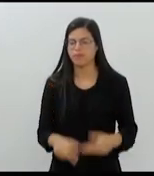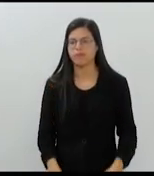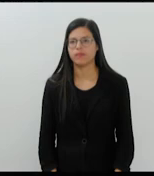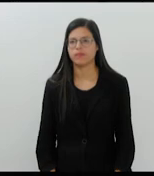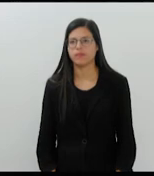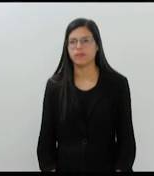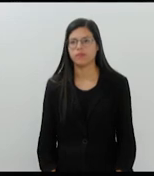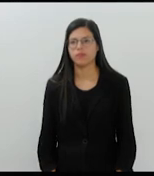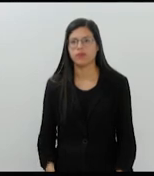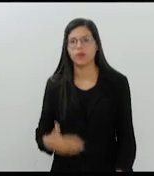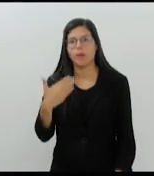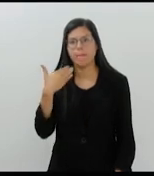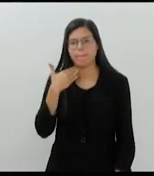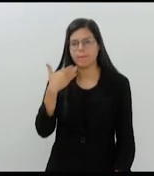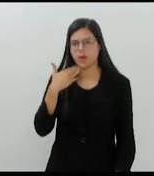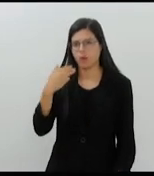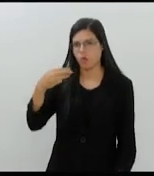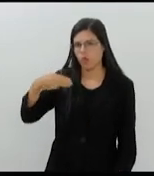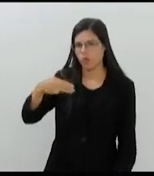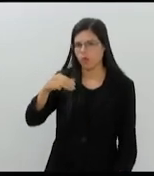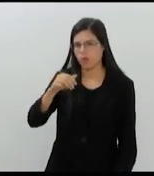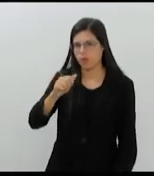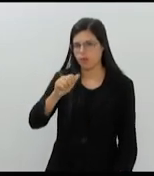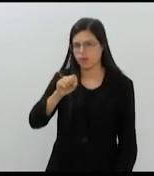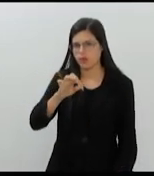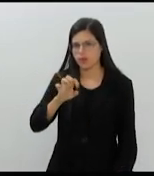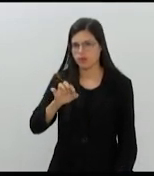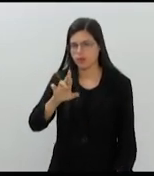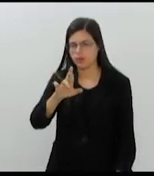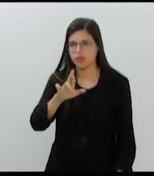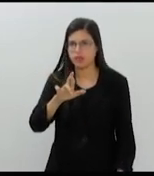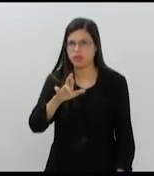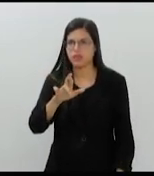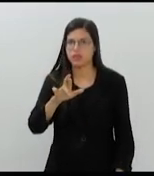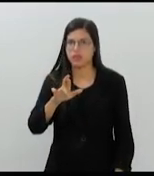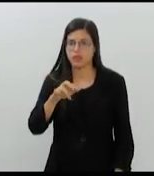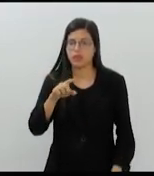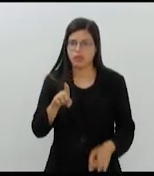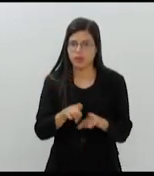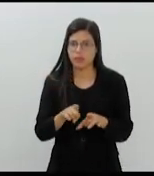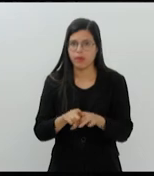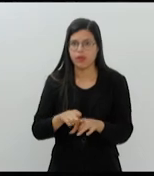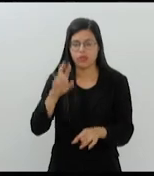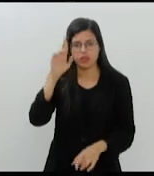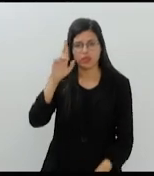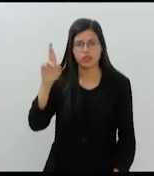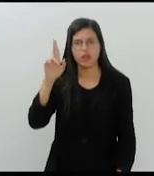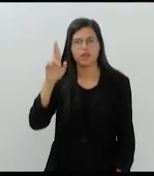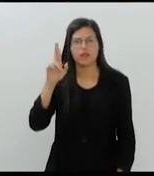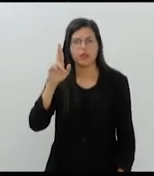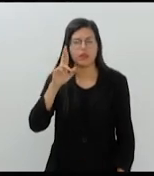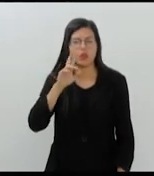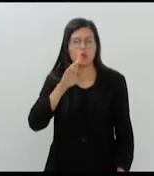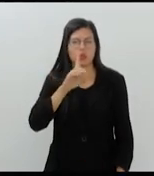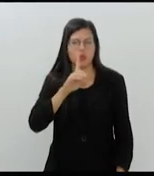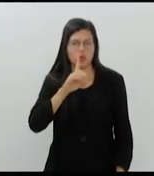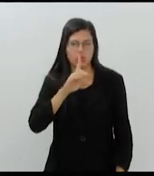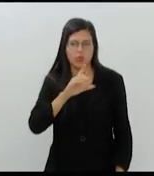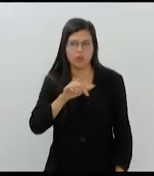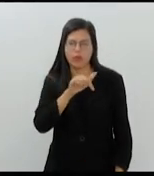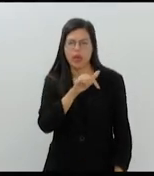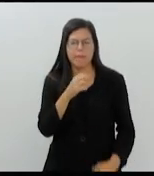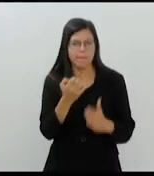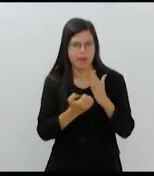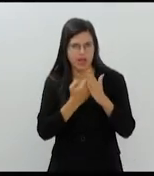que o Banco Master é dono do Crédito Sexta. Aquela empresa, o senhor não é